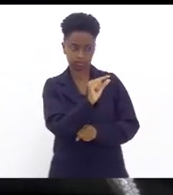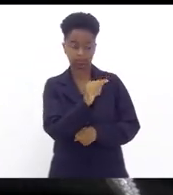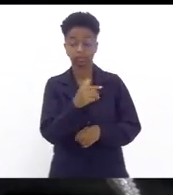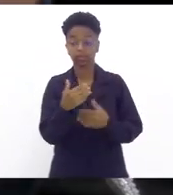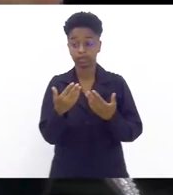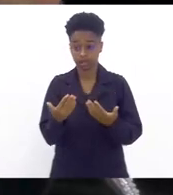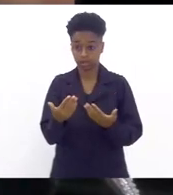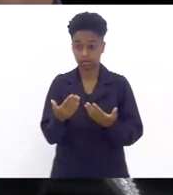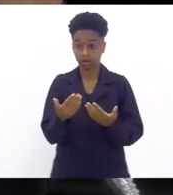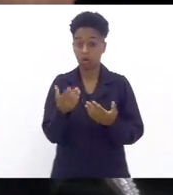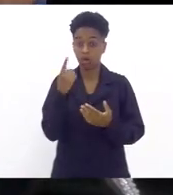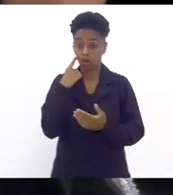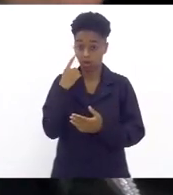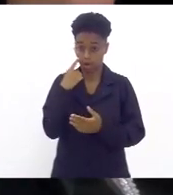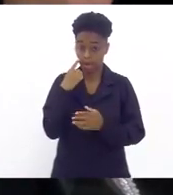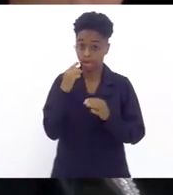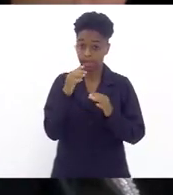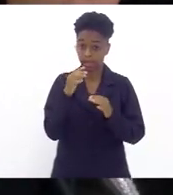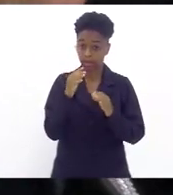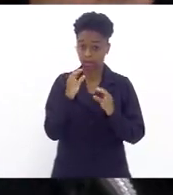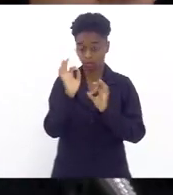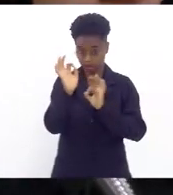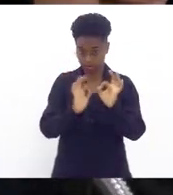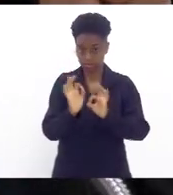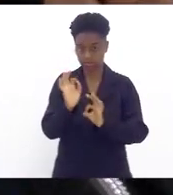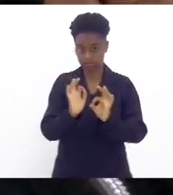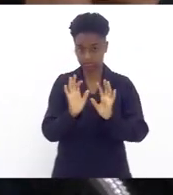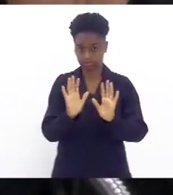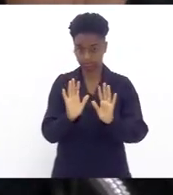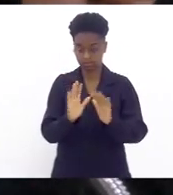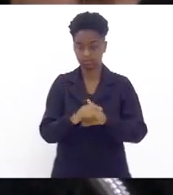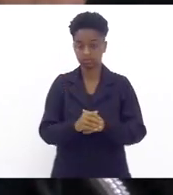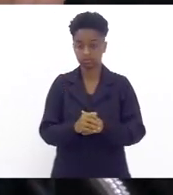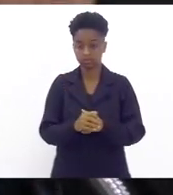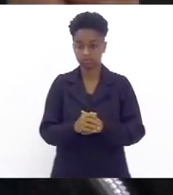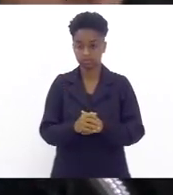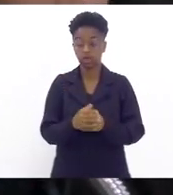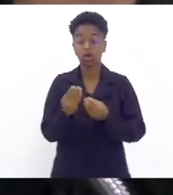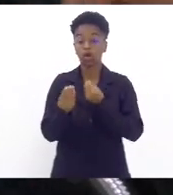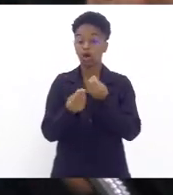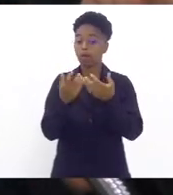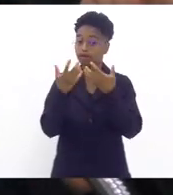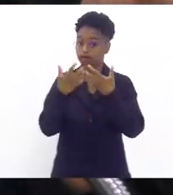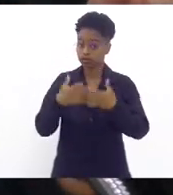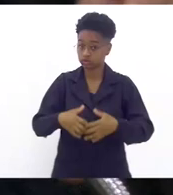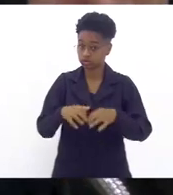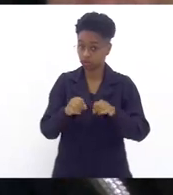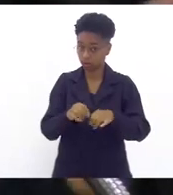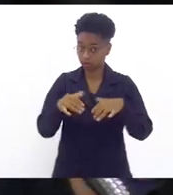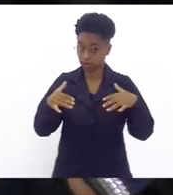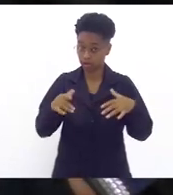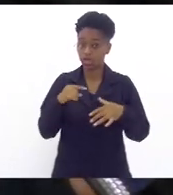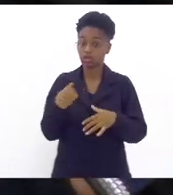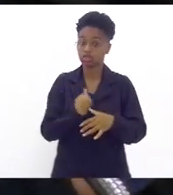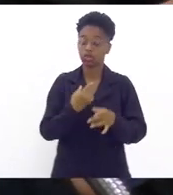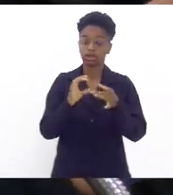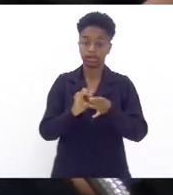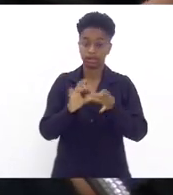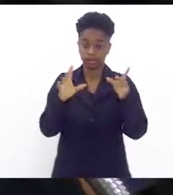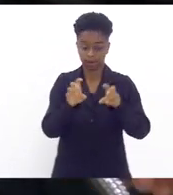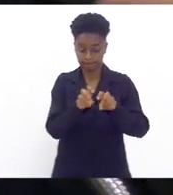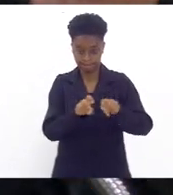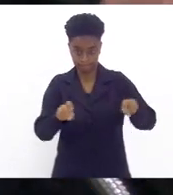vamos lá pessoal pela ordem vamos lá como é o procedimento da audiência pública a gente abre para mesa